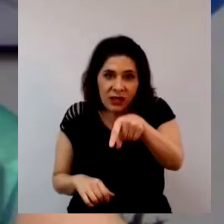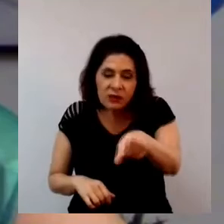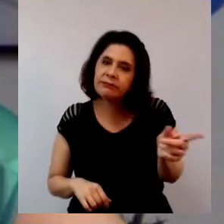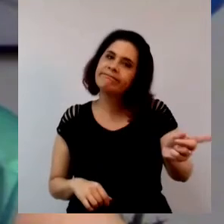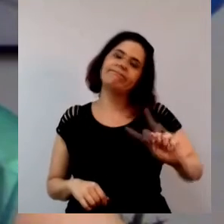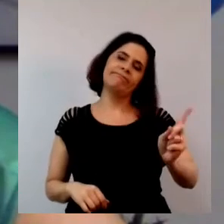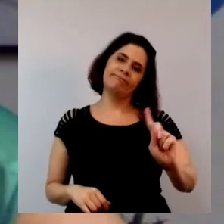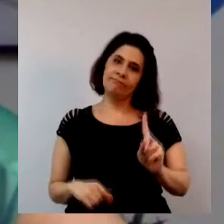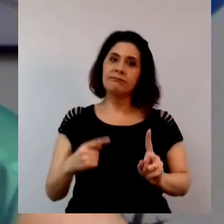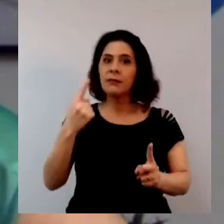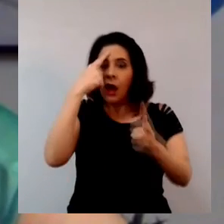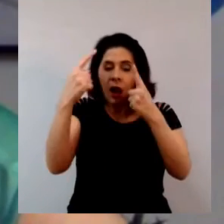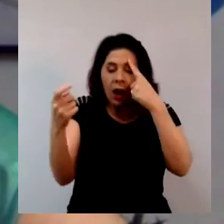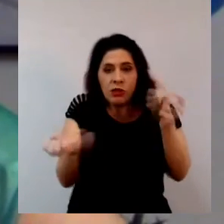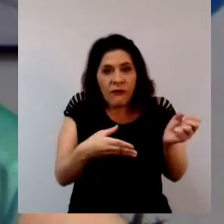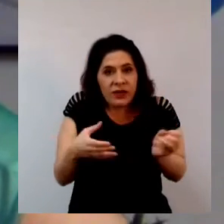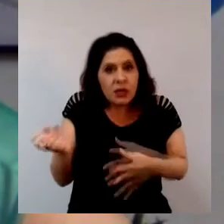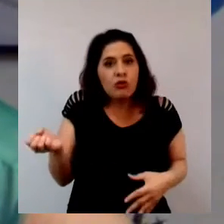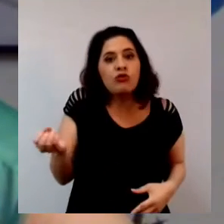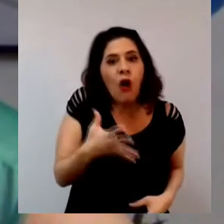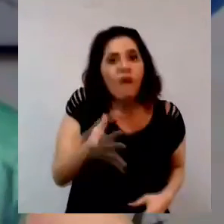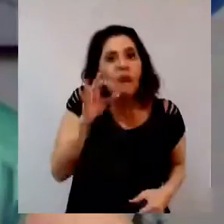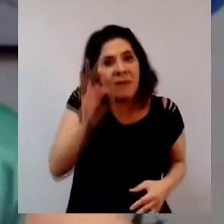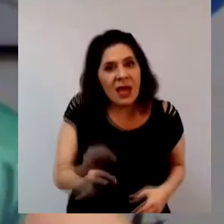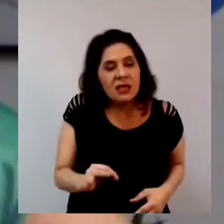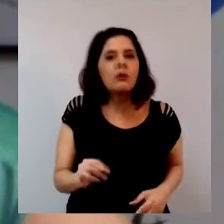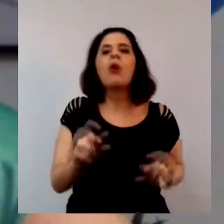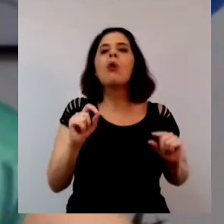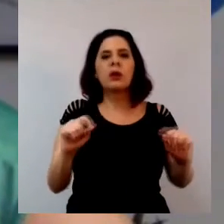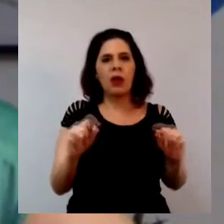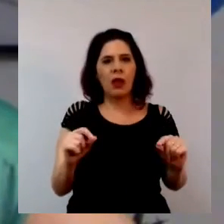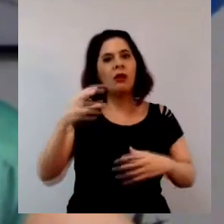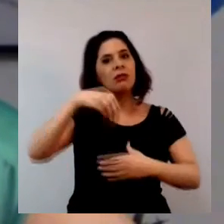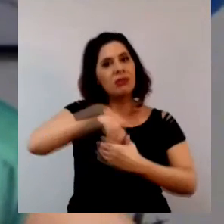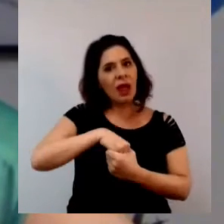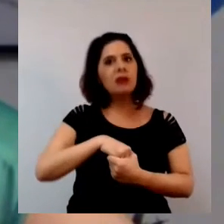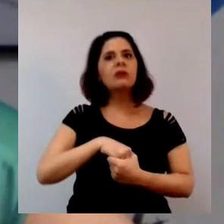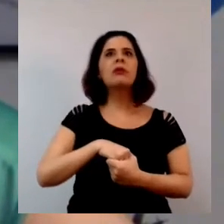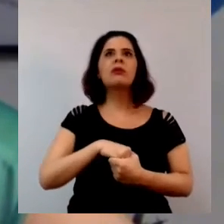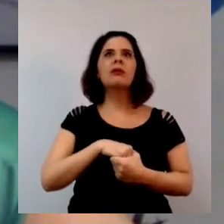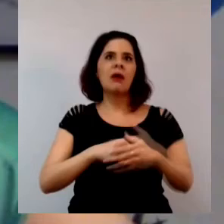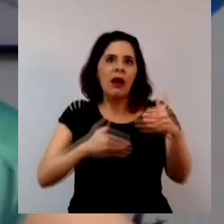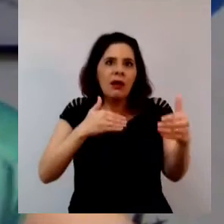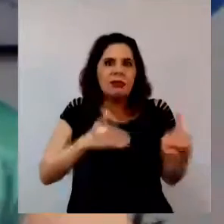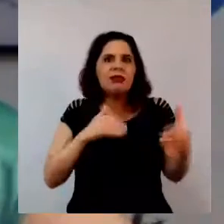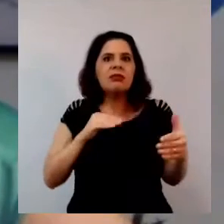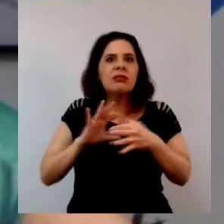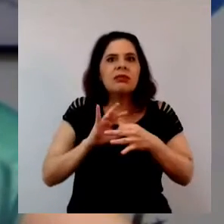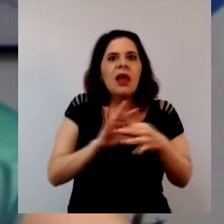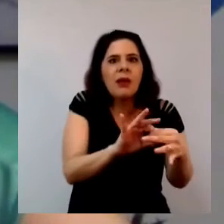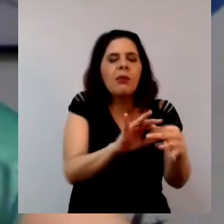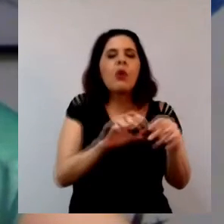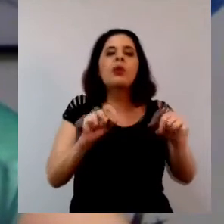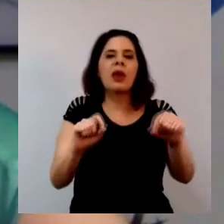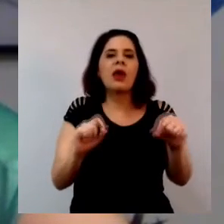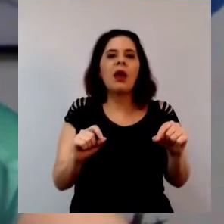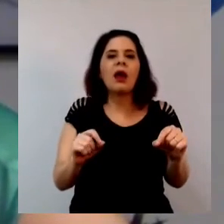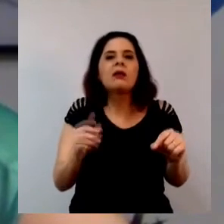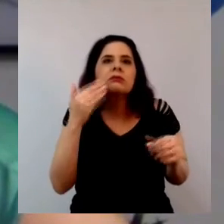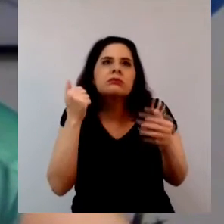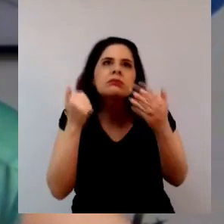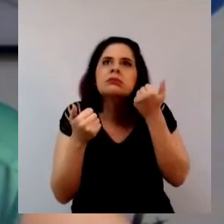que vem hoje no nosso tempo é ouvir vozes que não estavam